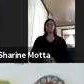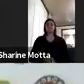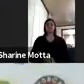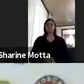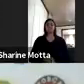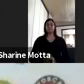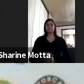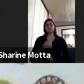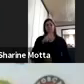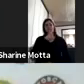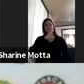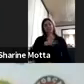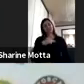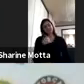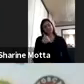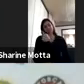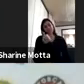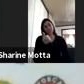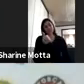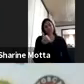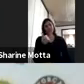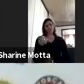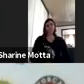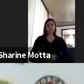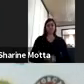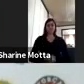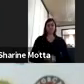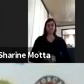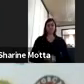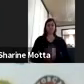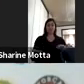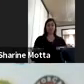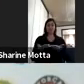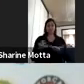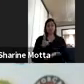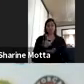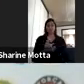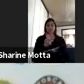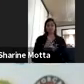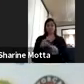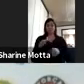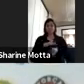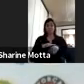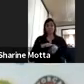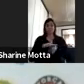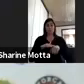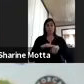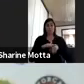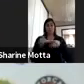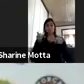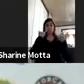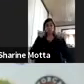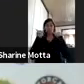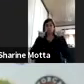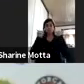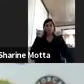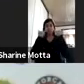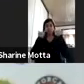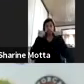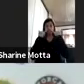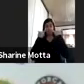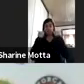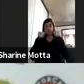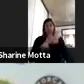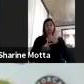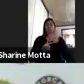Boa tarde, João. Tudo bem? Como está você? Vamos aqui continuar repercutindo a nossa notícia sobre o samba de uma nota só,